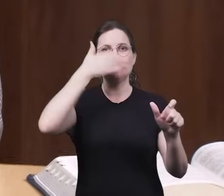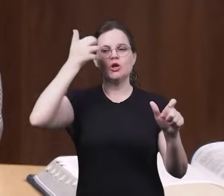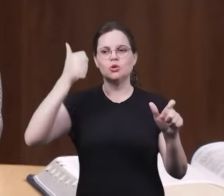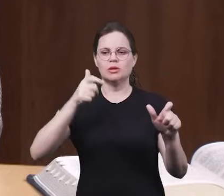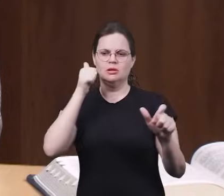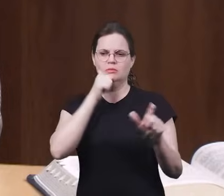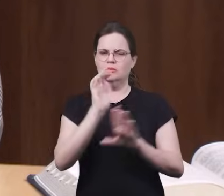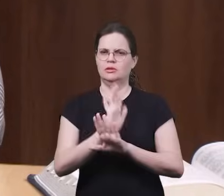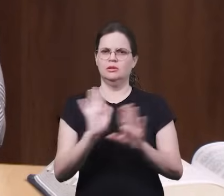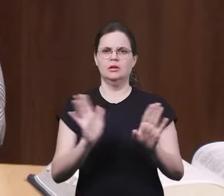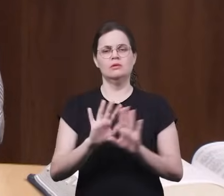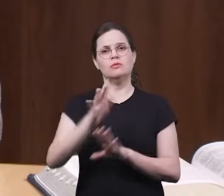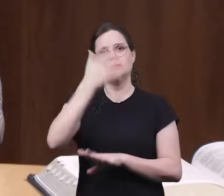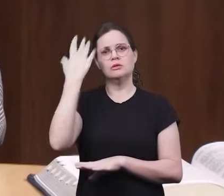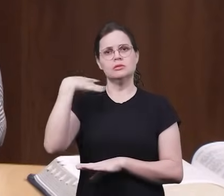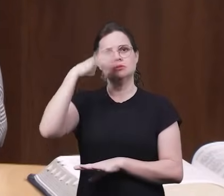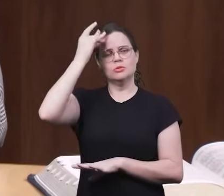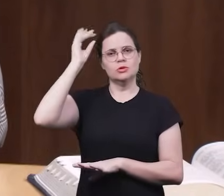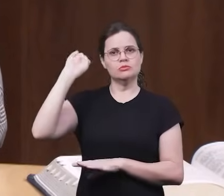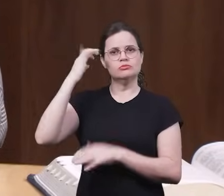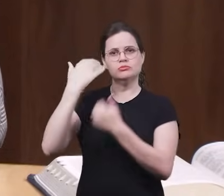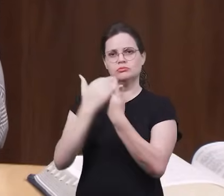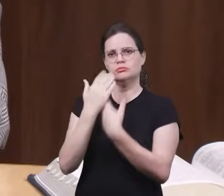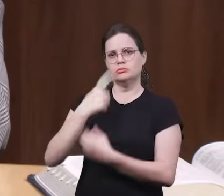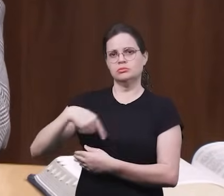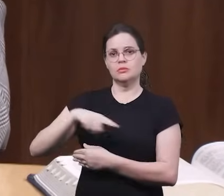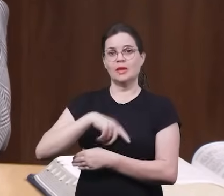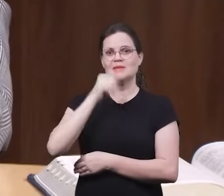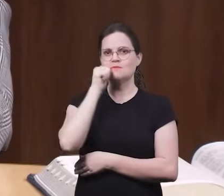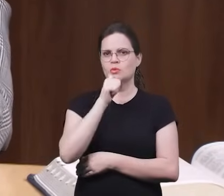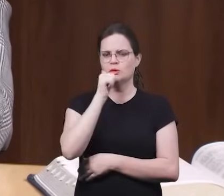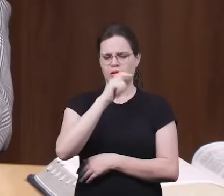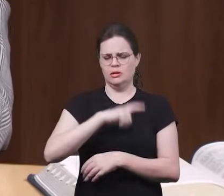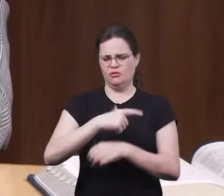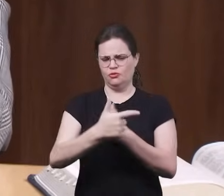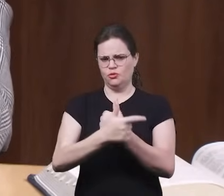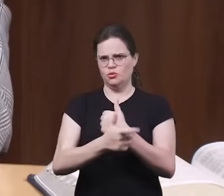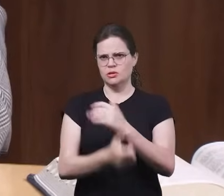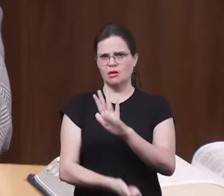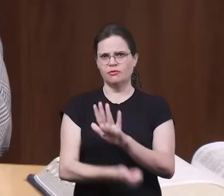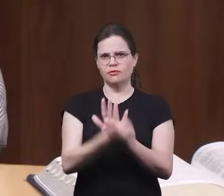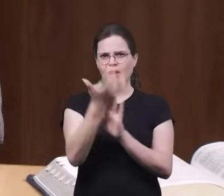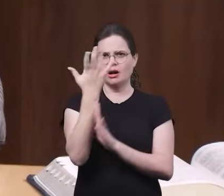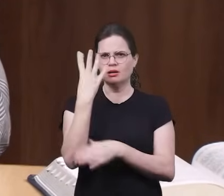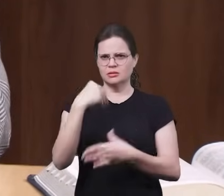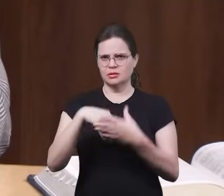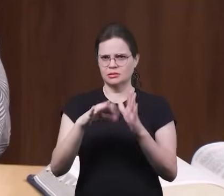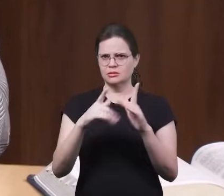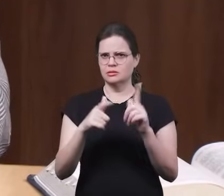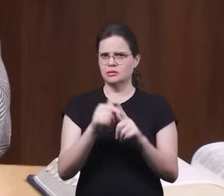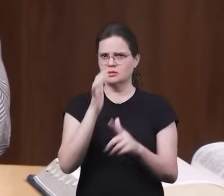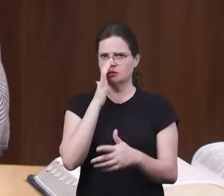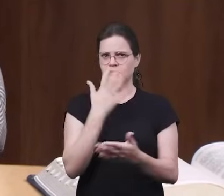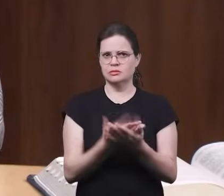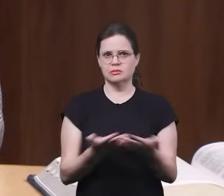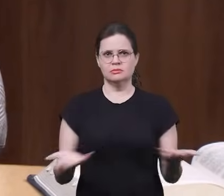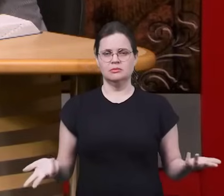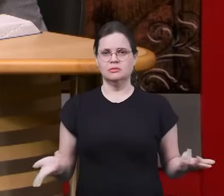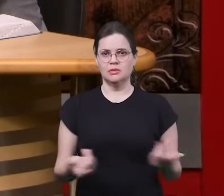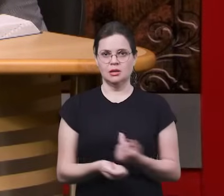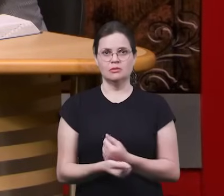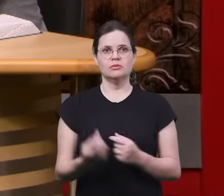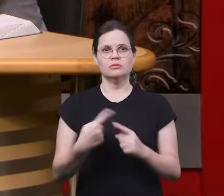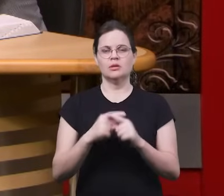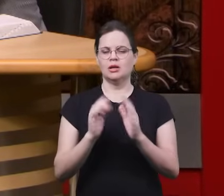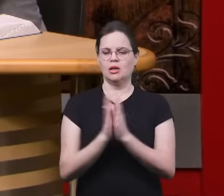melhor. Não, é uma orientação Exatamente. do Espírito Santo. As mulheres têm várias funções dentro da igreja. Funções claro. Extraordinárias as mulheres